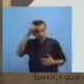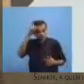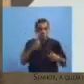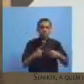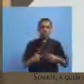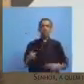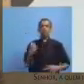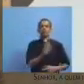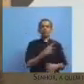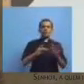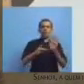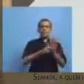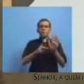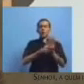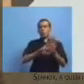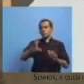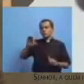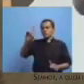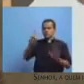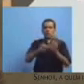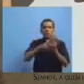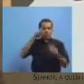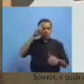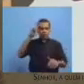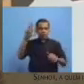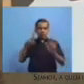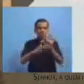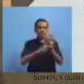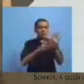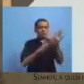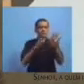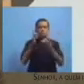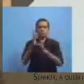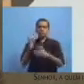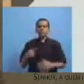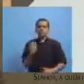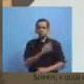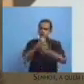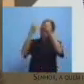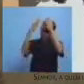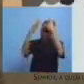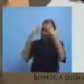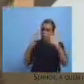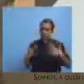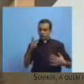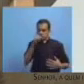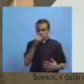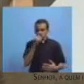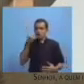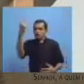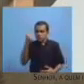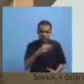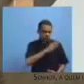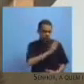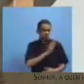somos mergulhados na água viva que jorrou do coração de Jesus. O demônio não tem nenhuma possibilidade